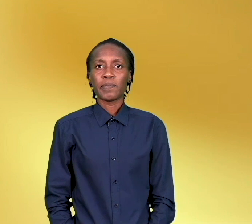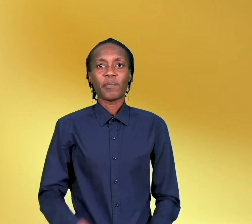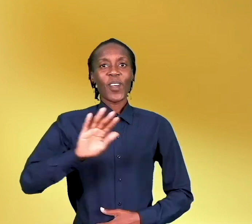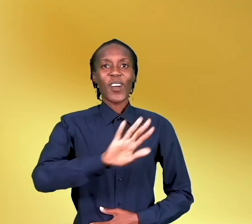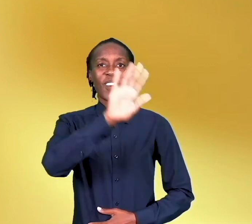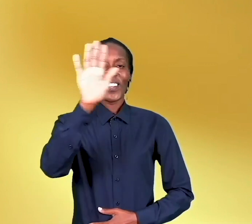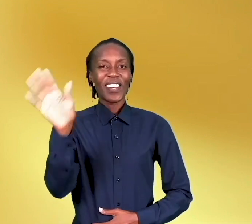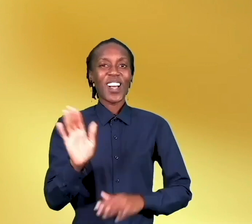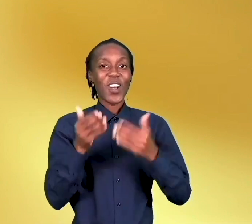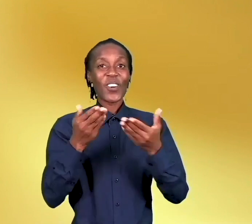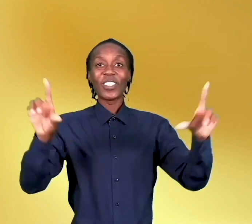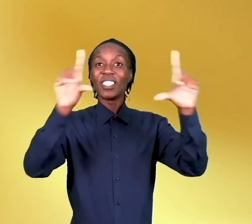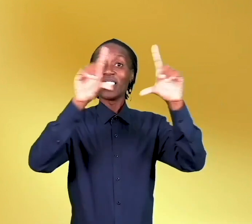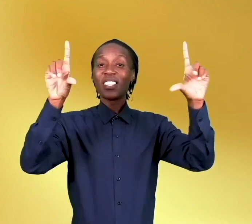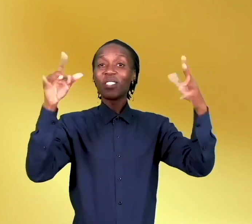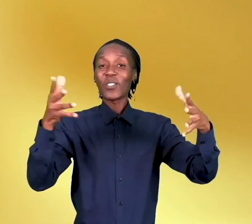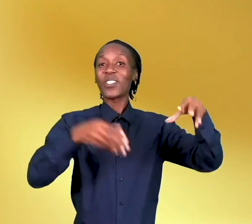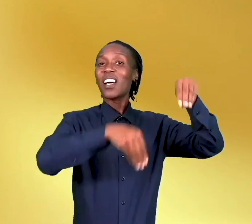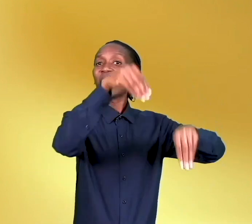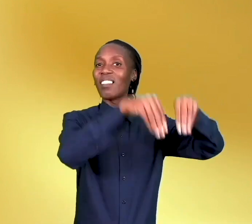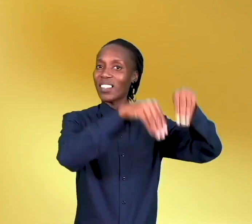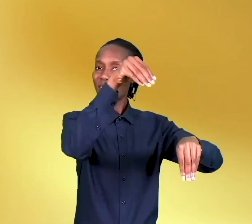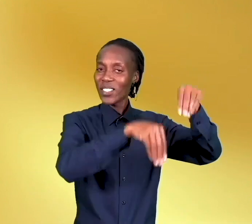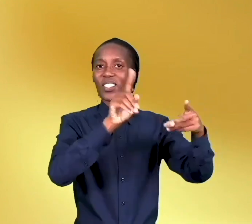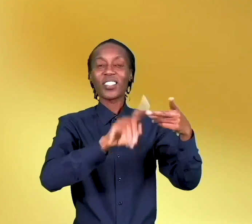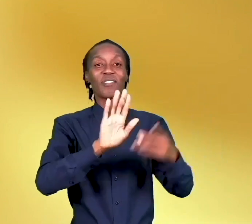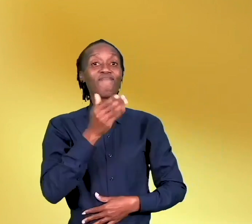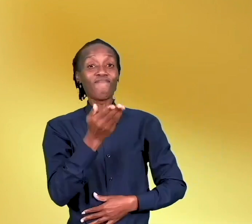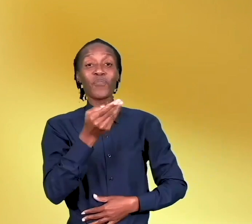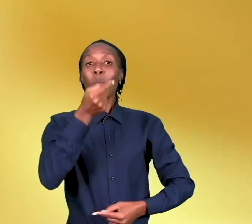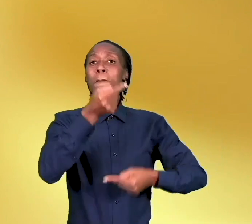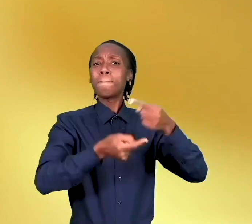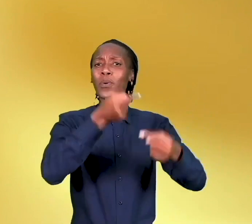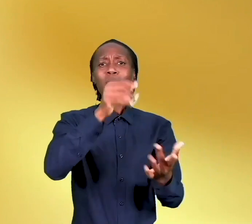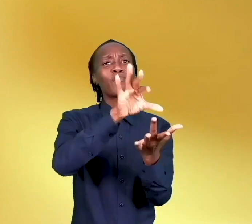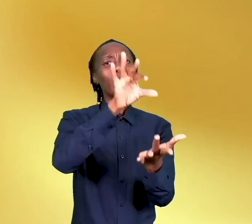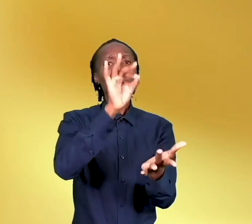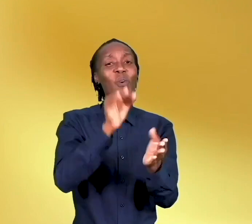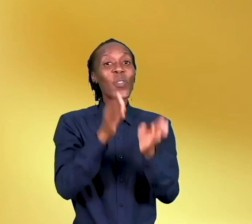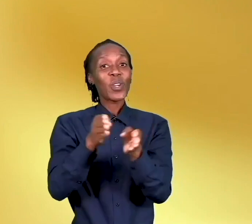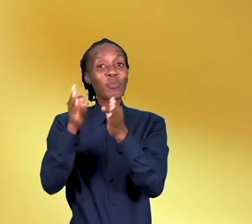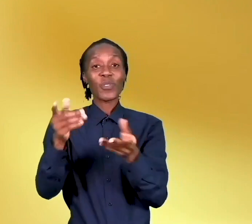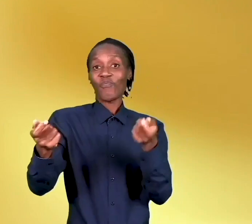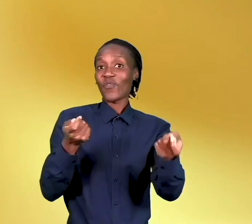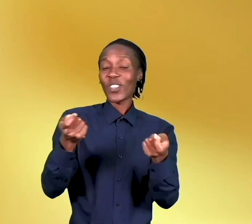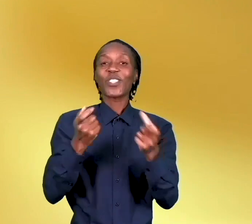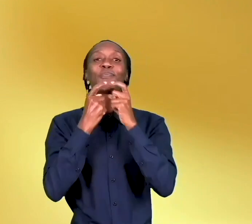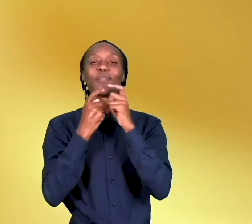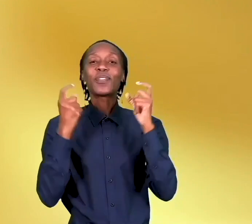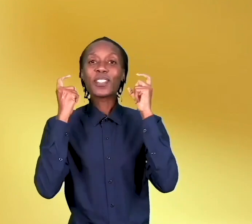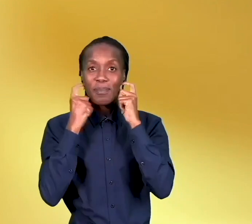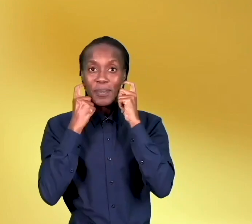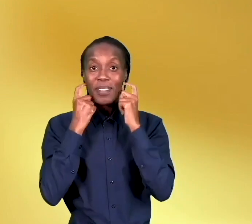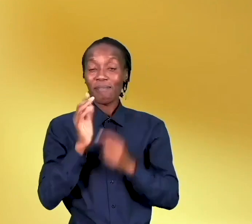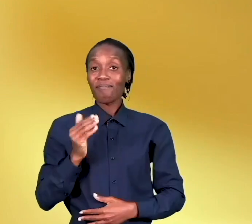Olá, hoje vamos falar das eleições. A eleição é o processo de escolha das pessoas que vão dirigir o